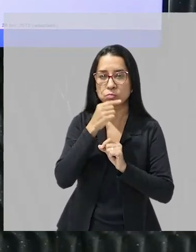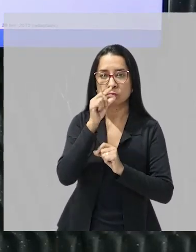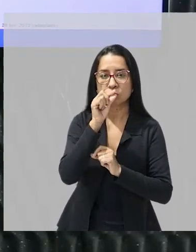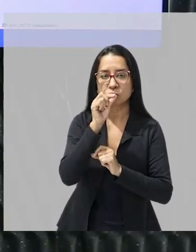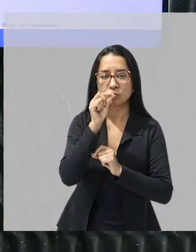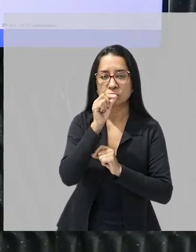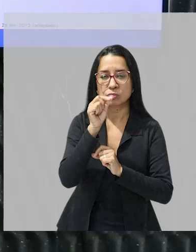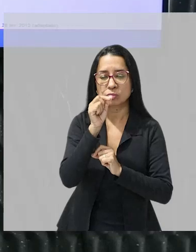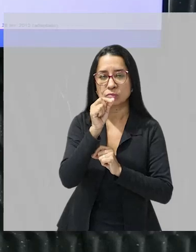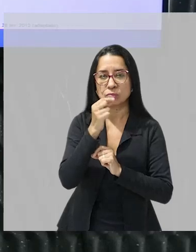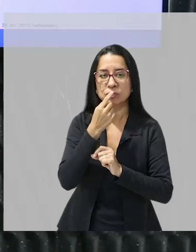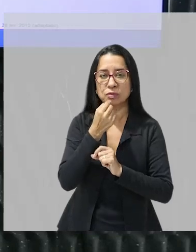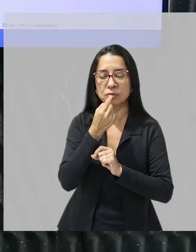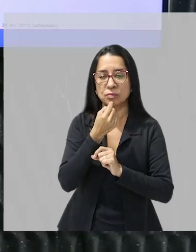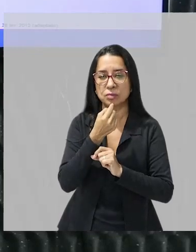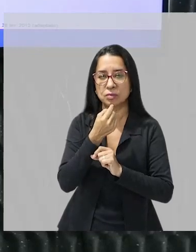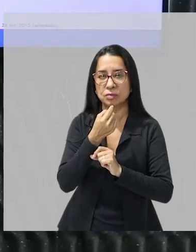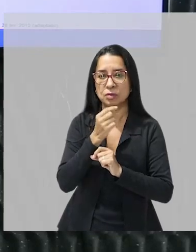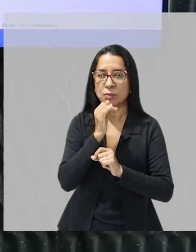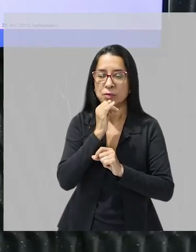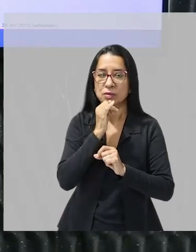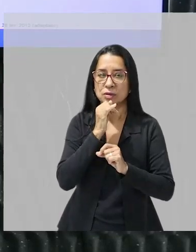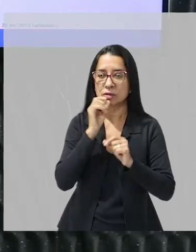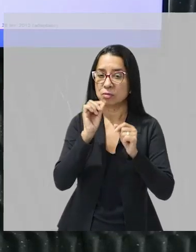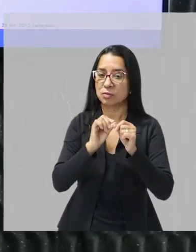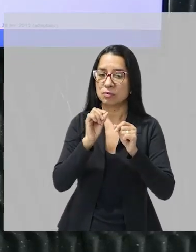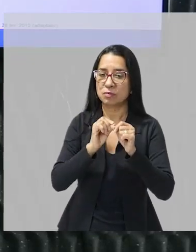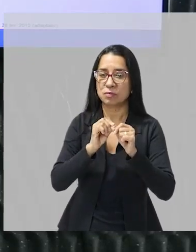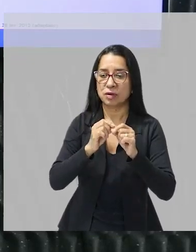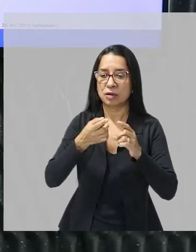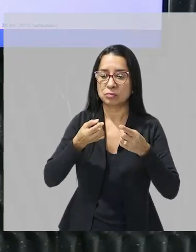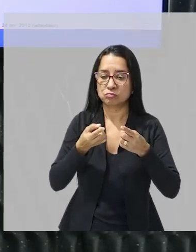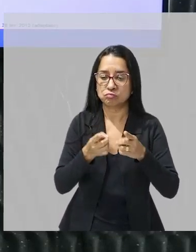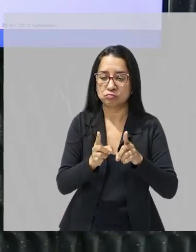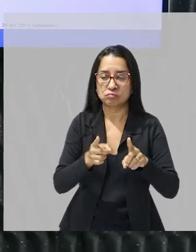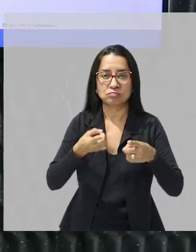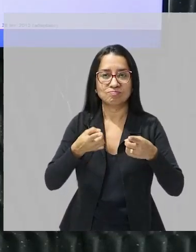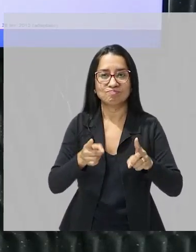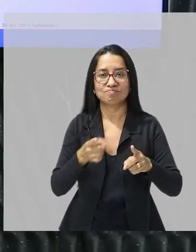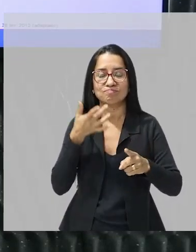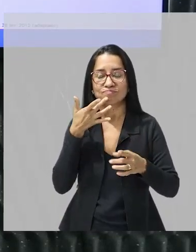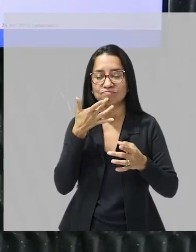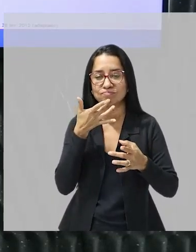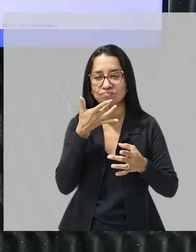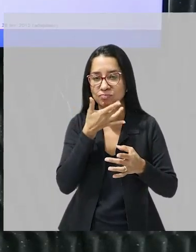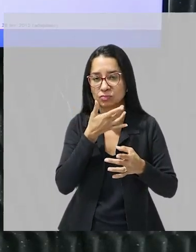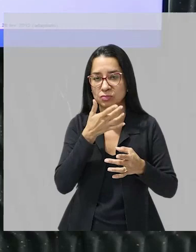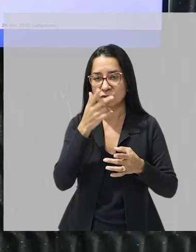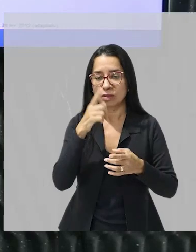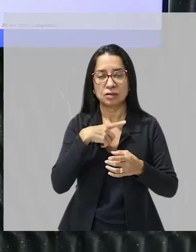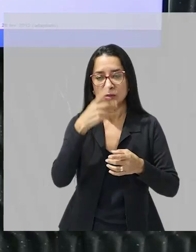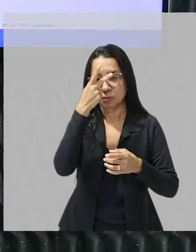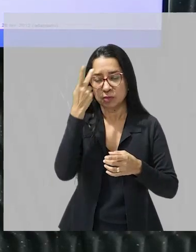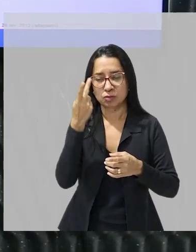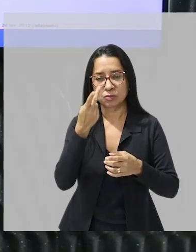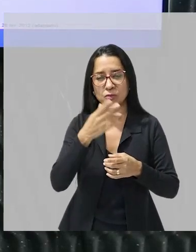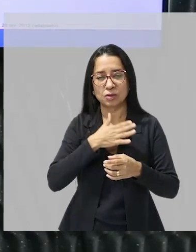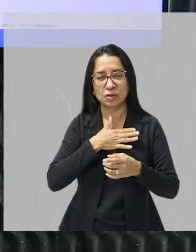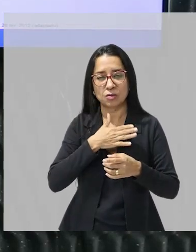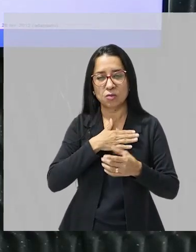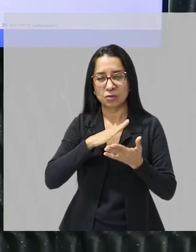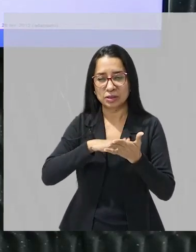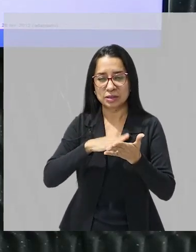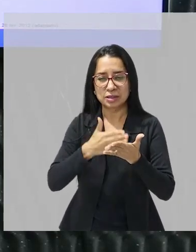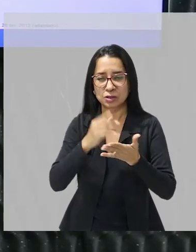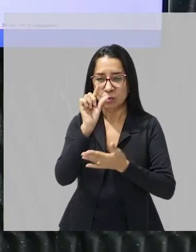da carne. Sabe quando você faz aquele churrasco delicioso? E aí tem gente que gosta de comer carne mal passada, né?